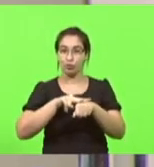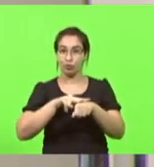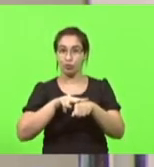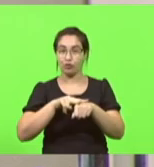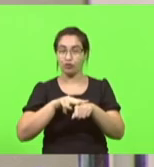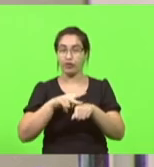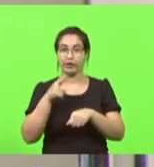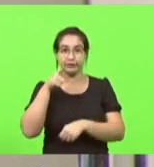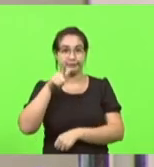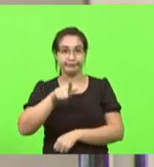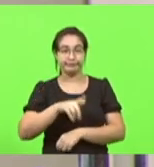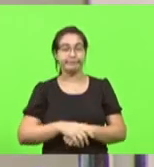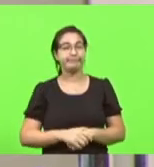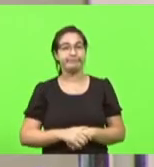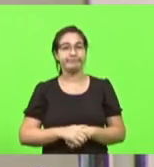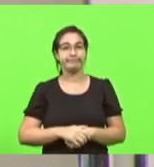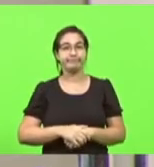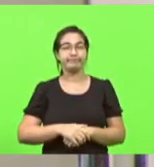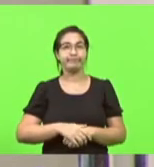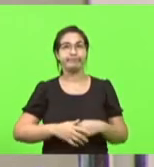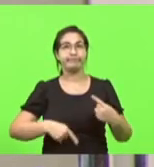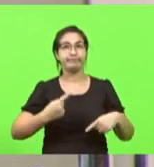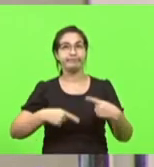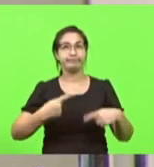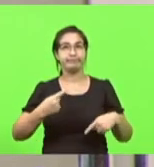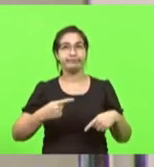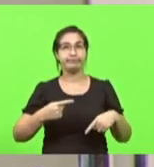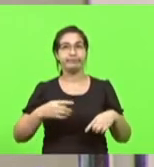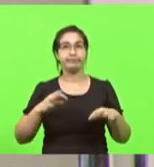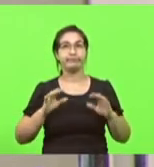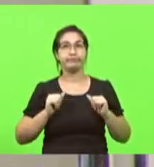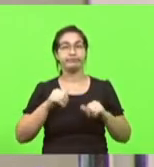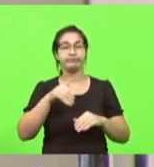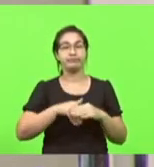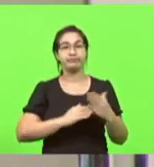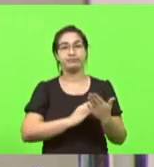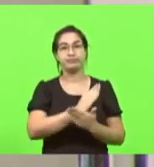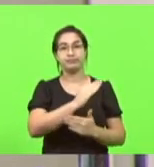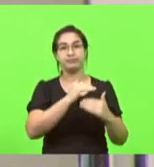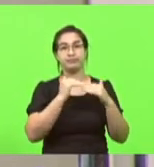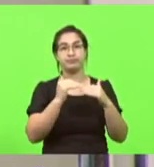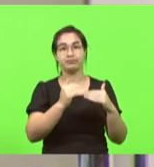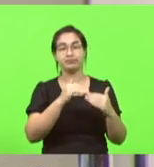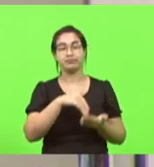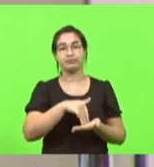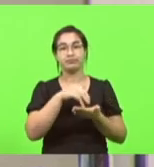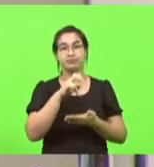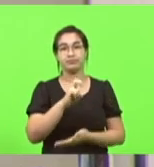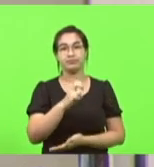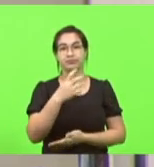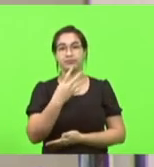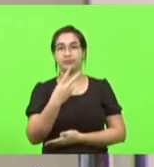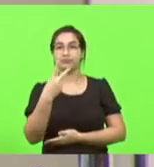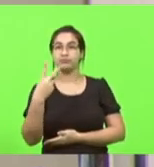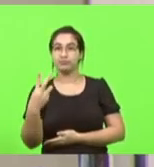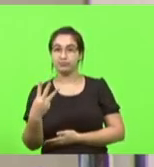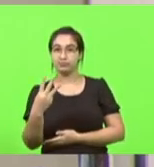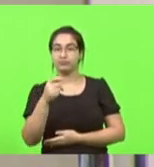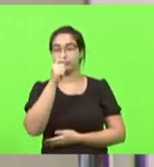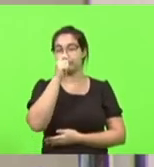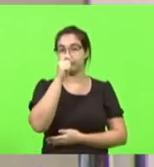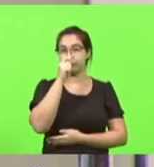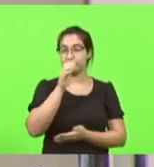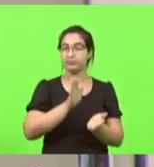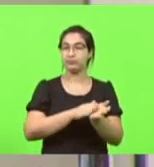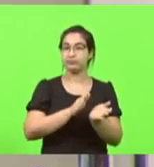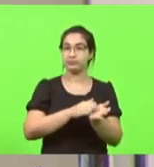queira discutir, em votação, deputados que aprovam, permaneçam como se encontra. Aprovado por unanimidade, moção 543, autor deputado João Amin, manifestando